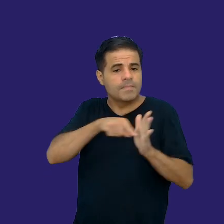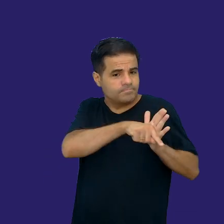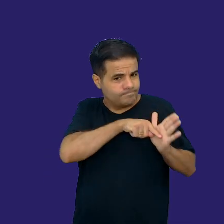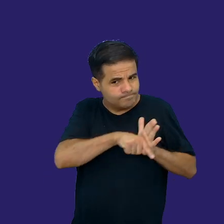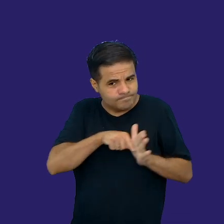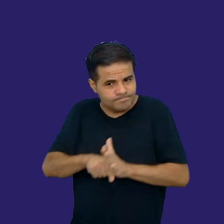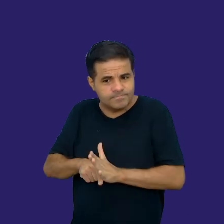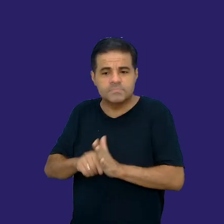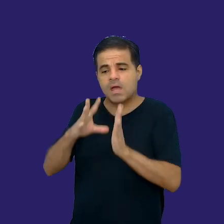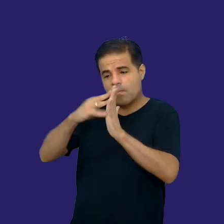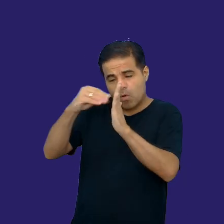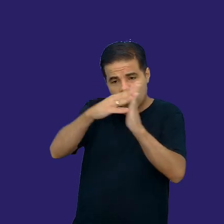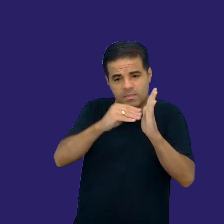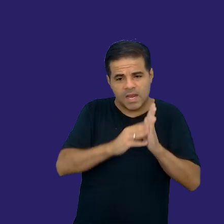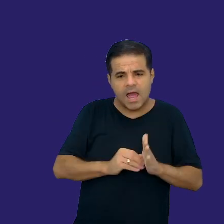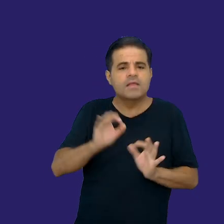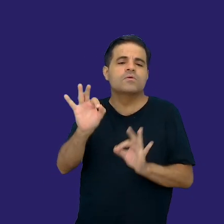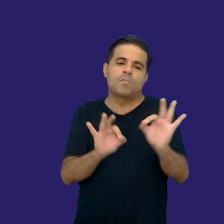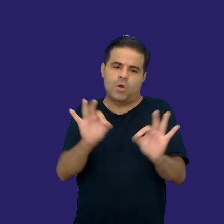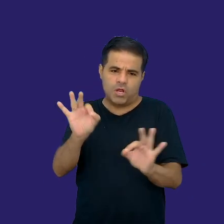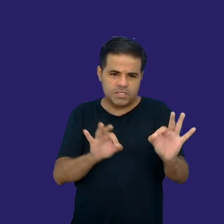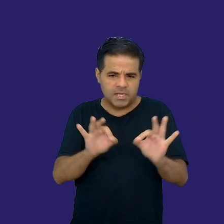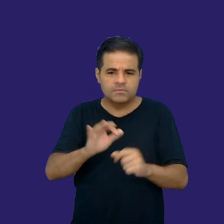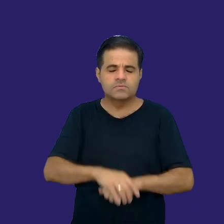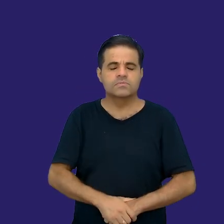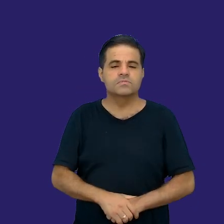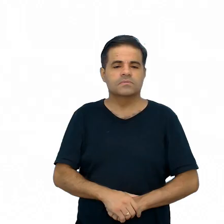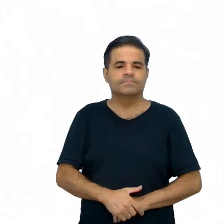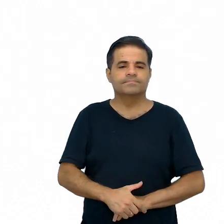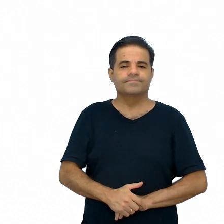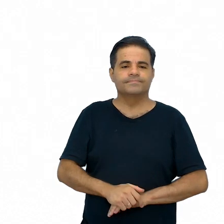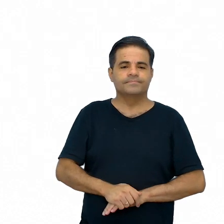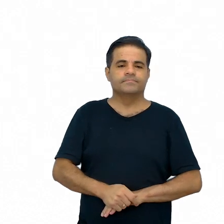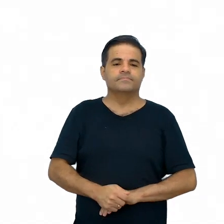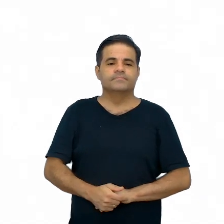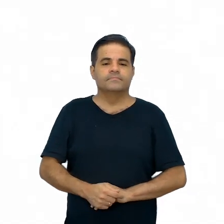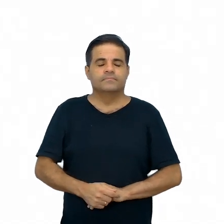investigação, da modelagem e de projetos.